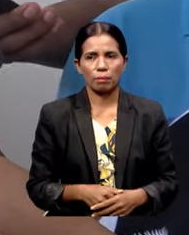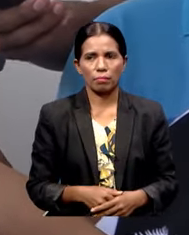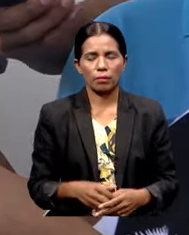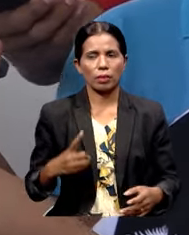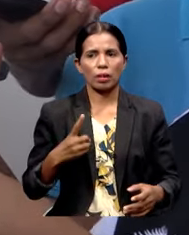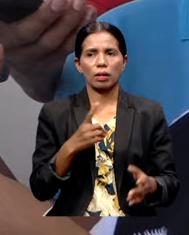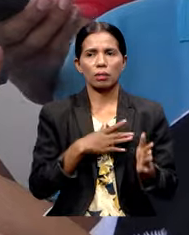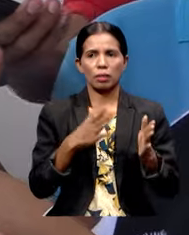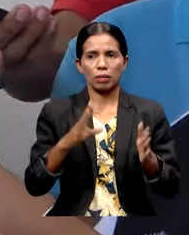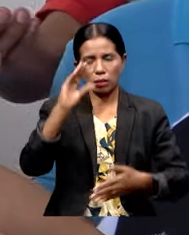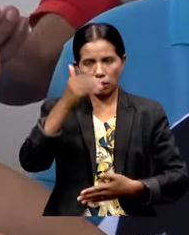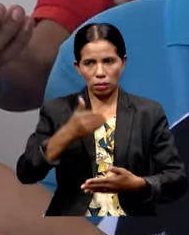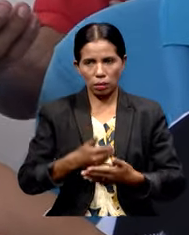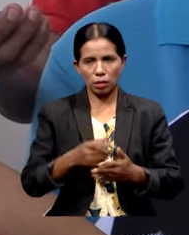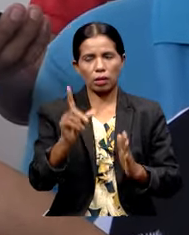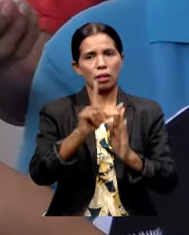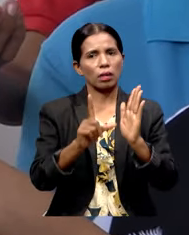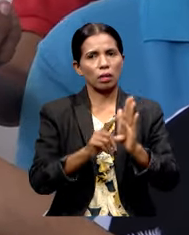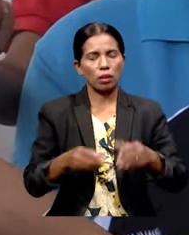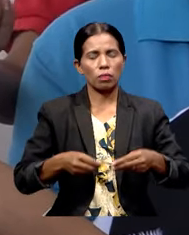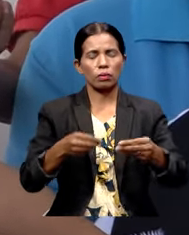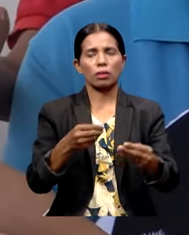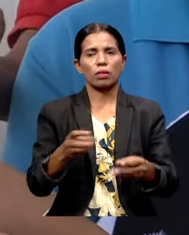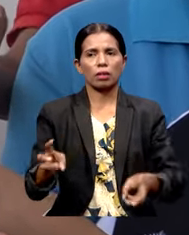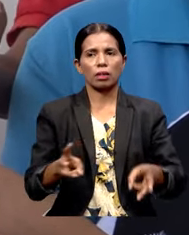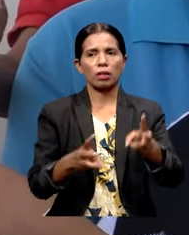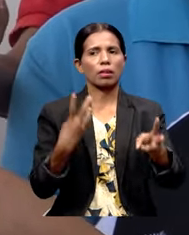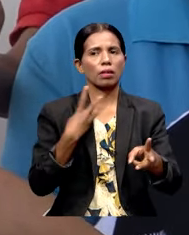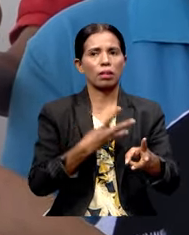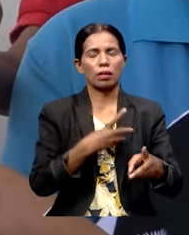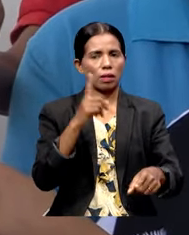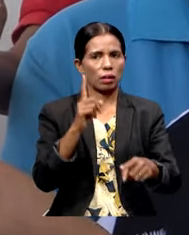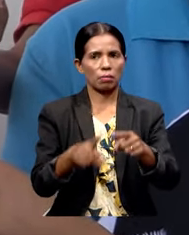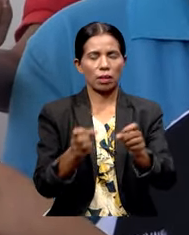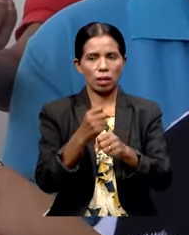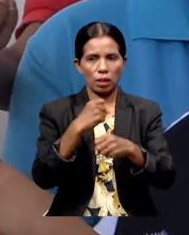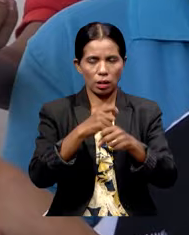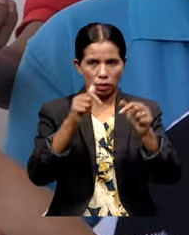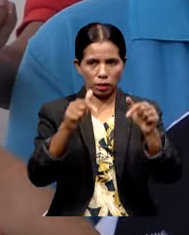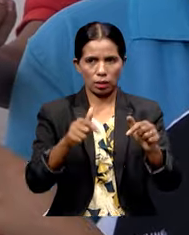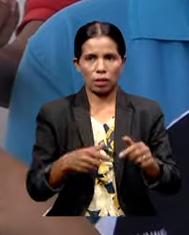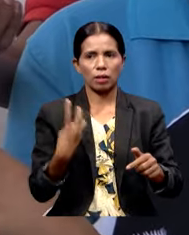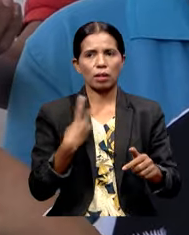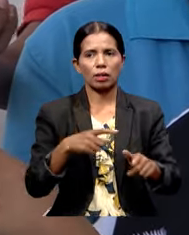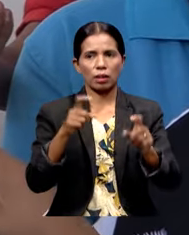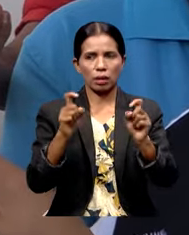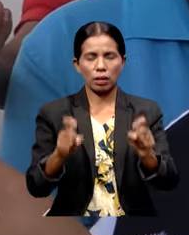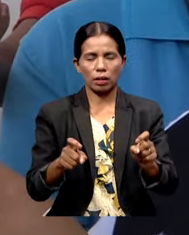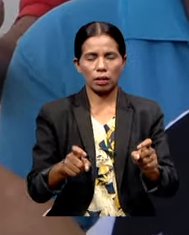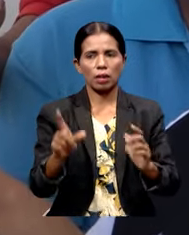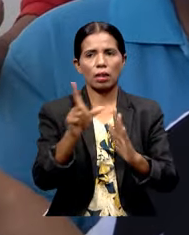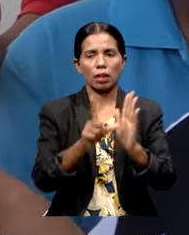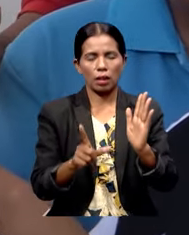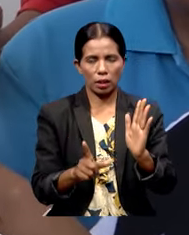Deputado e nem o Ama Maquixin Rua, lei for dala, nem bem se moça. Então, e da Nema Kitala Bela, Halu e da Nema. Ita tem que criar lei ida